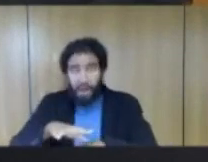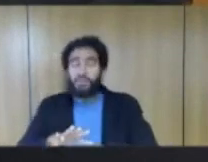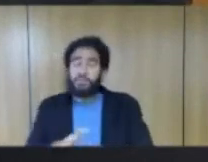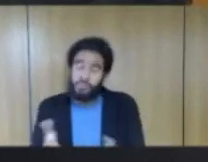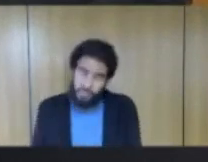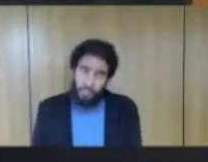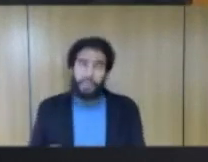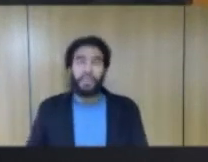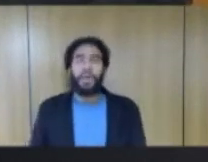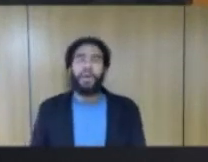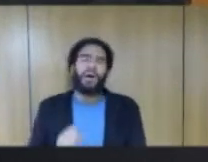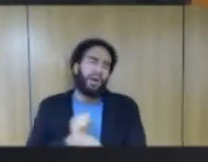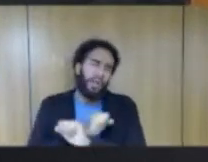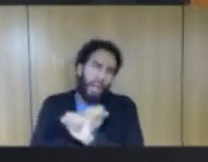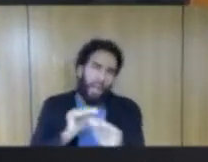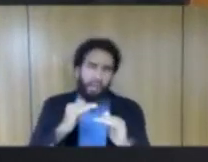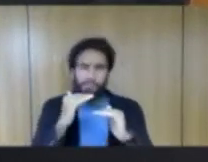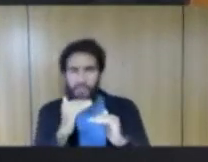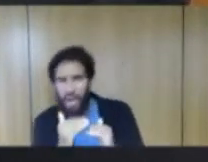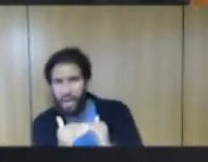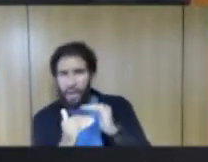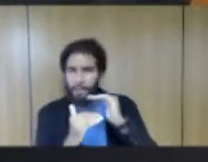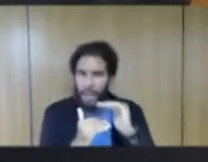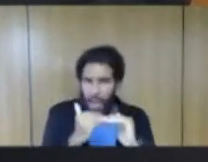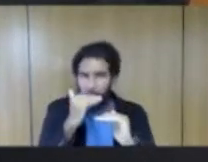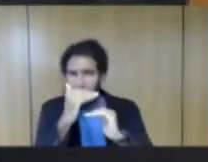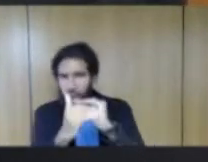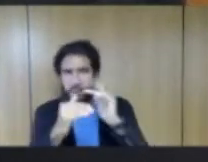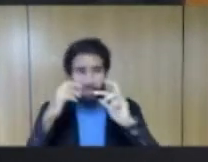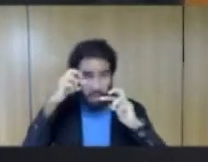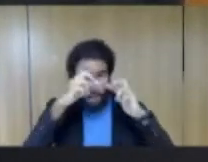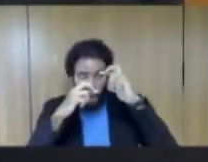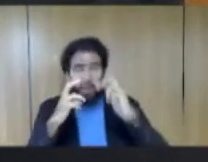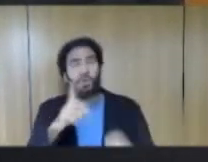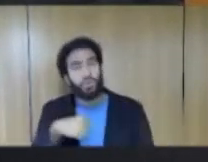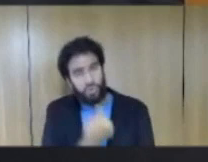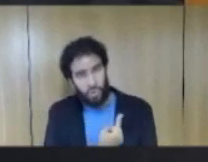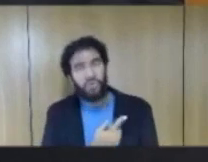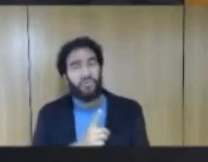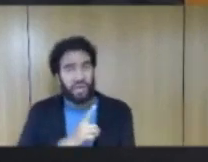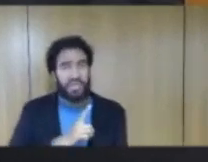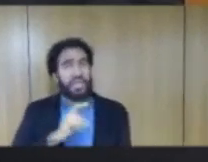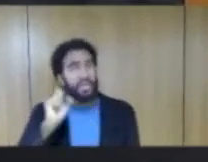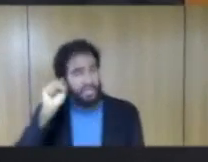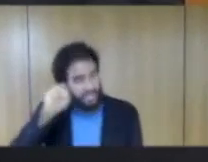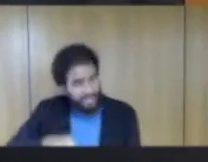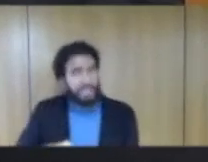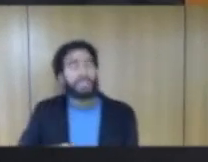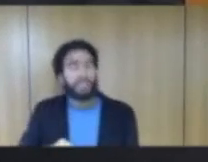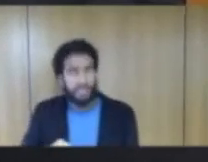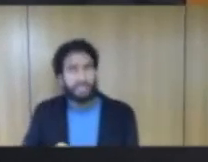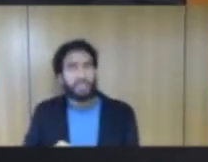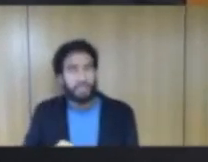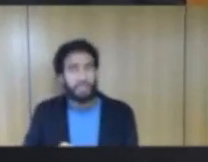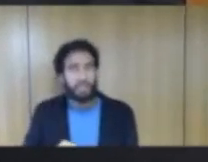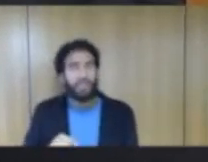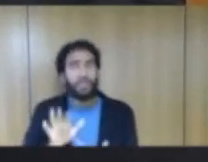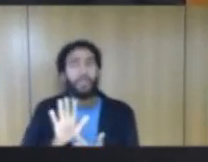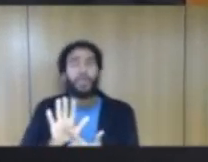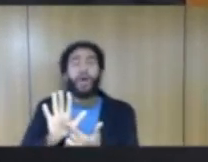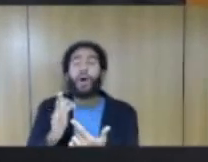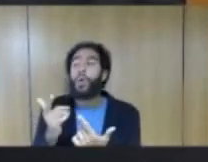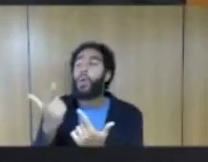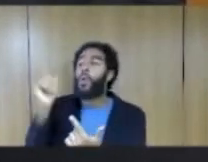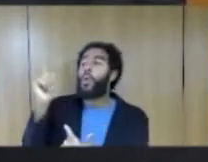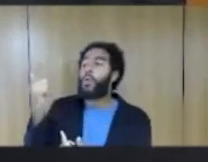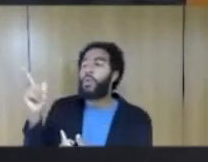que progressivamente com o andamento das investigações nós teremos a apresentação de outros elementos